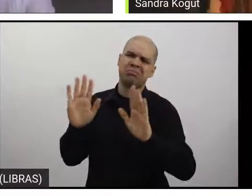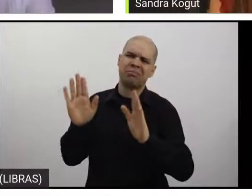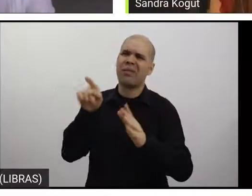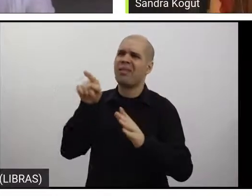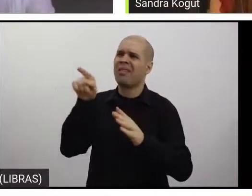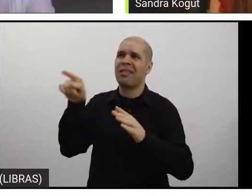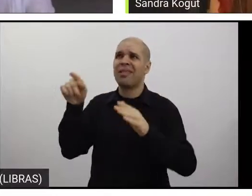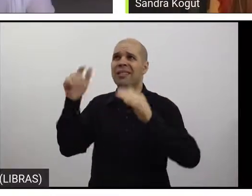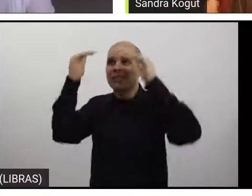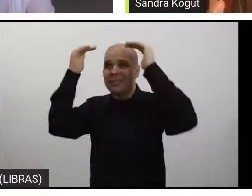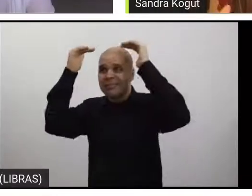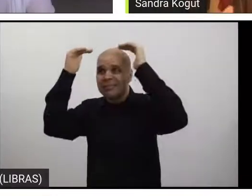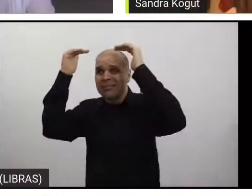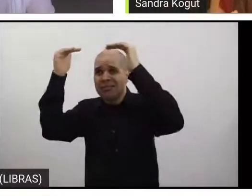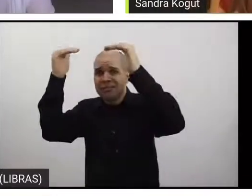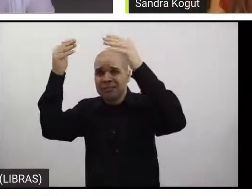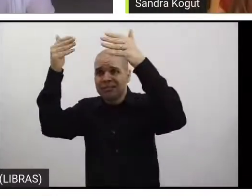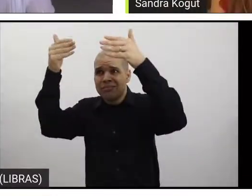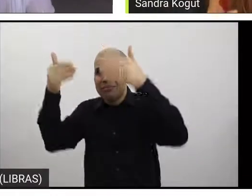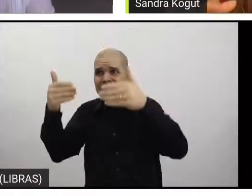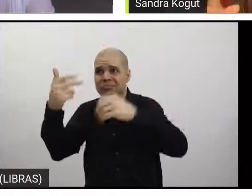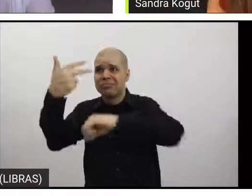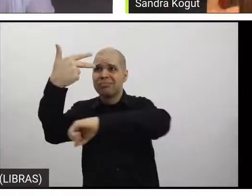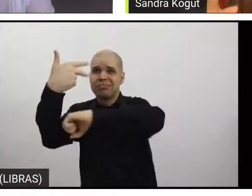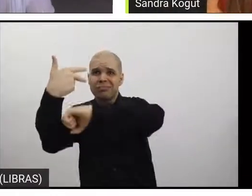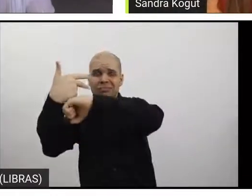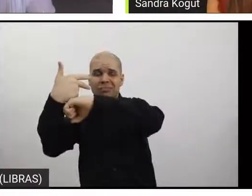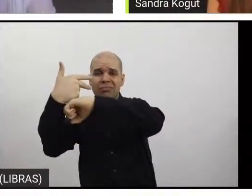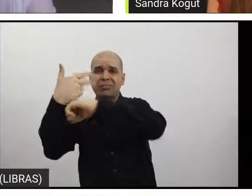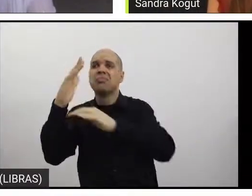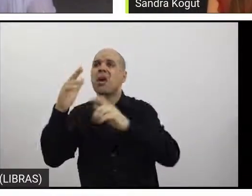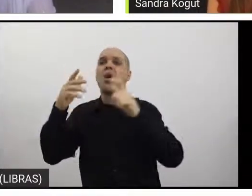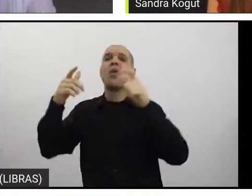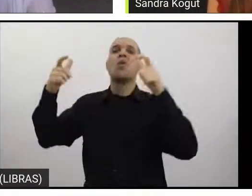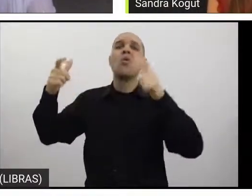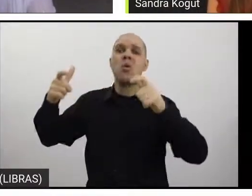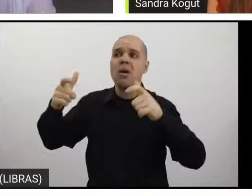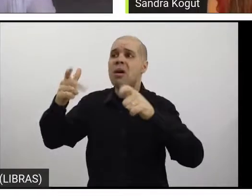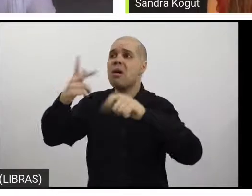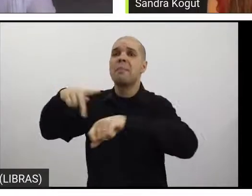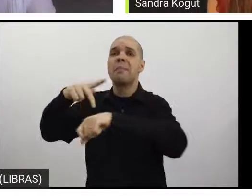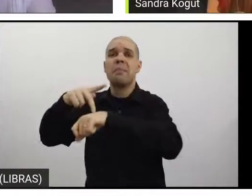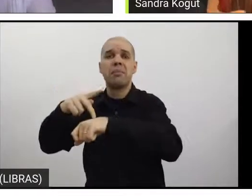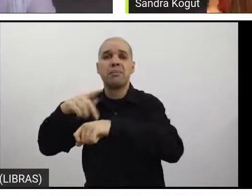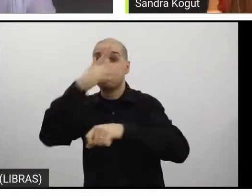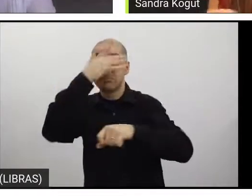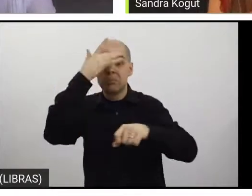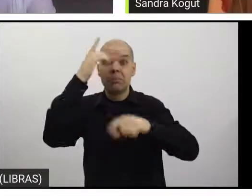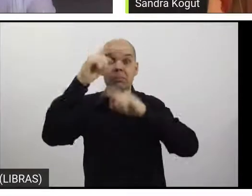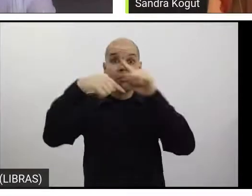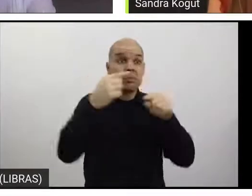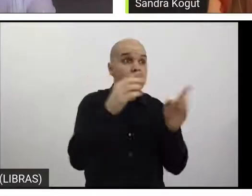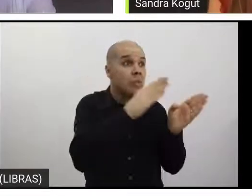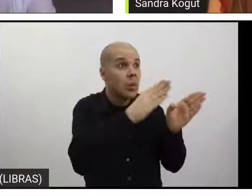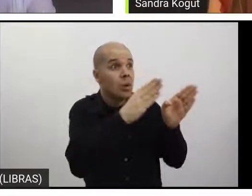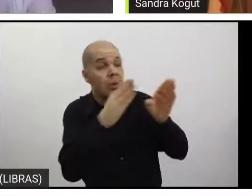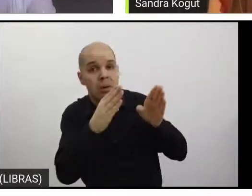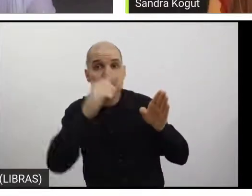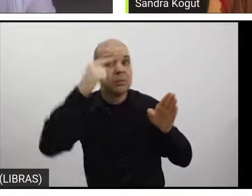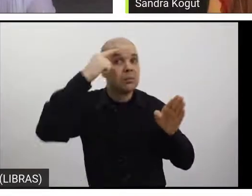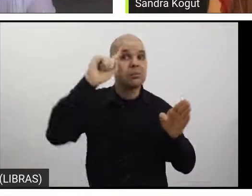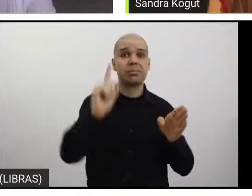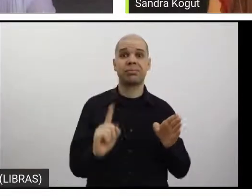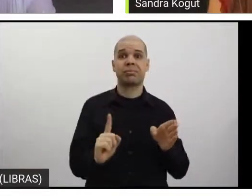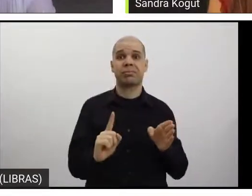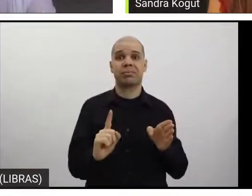qualquer lugar. Então, era a ideia de você criar uma caixa preta e tirar as pessoas do lugar,